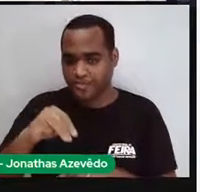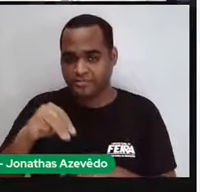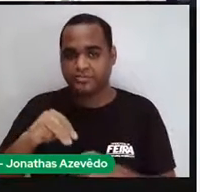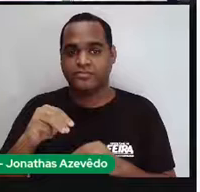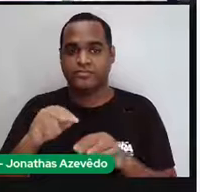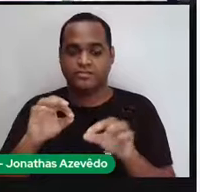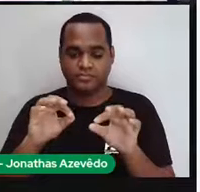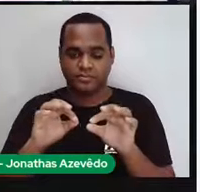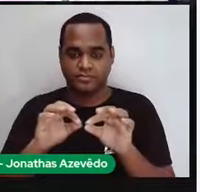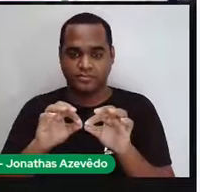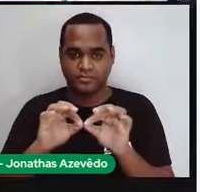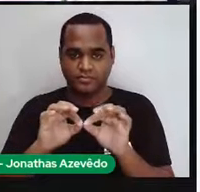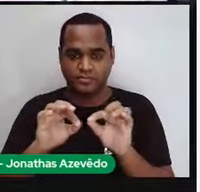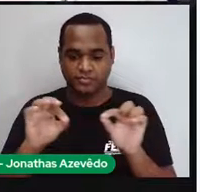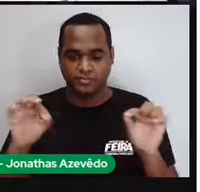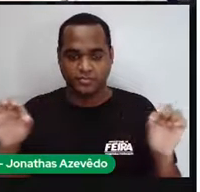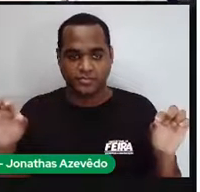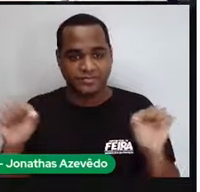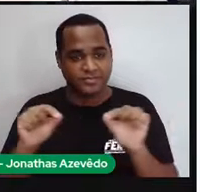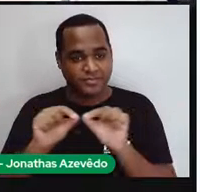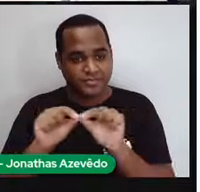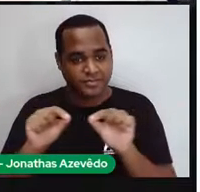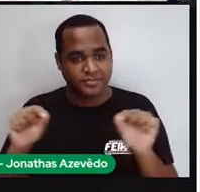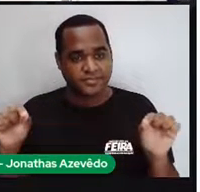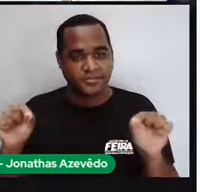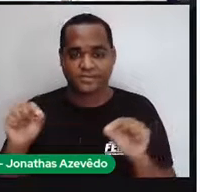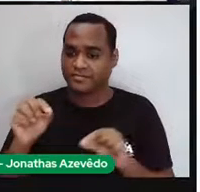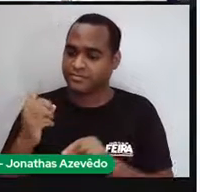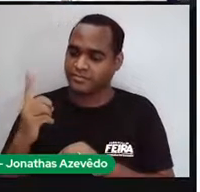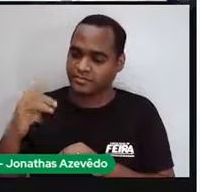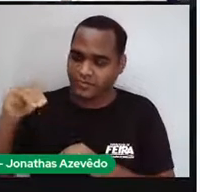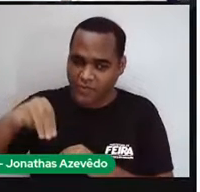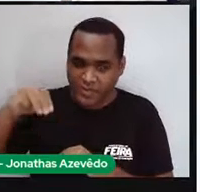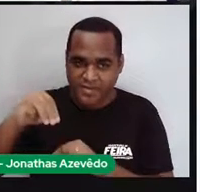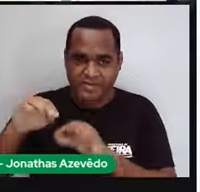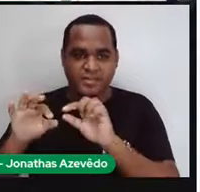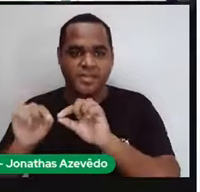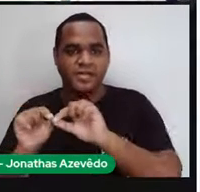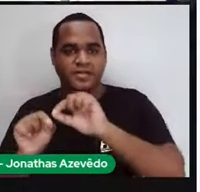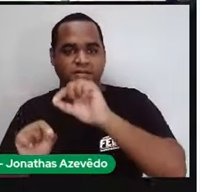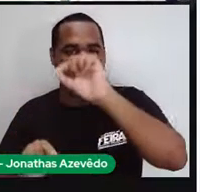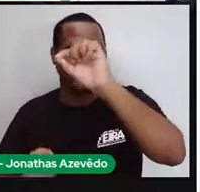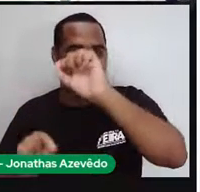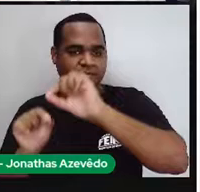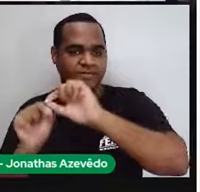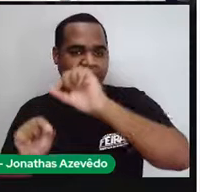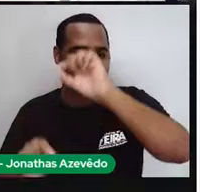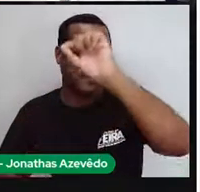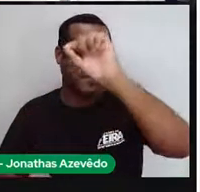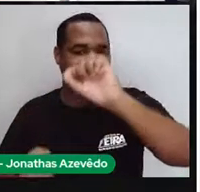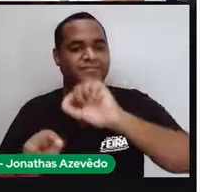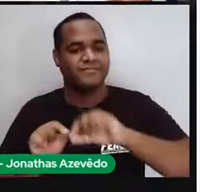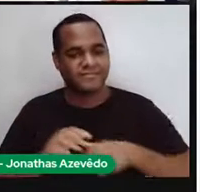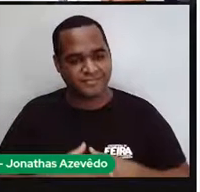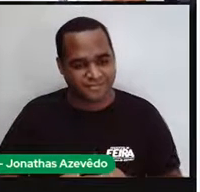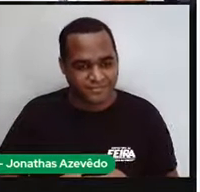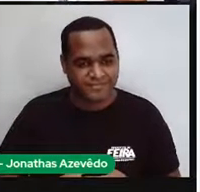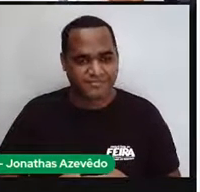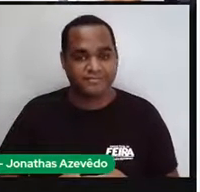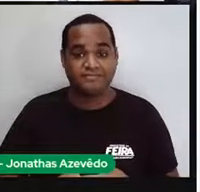comprimento e 1 metro de largura ó metros de largura e 1m de comprimento